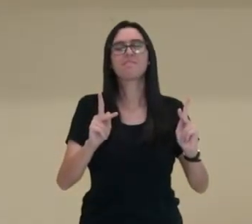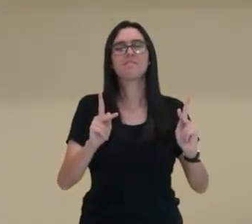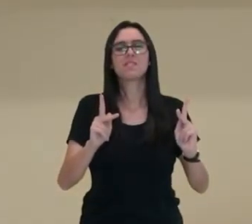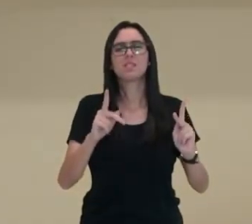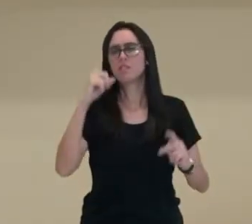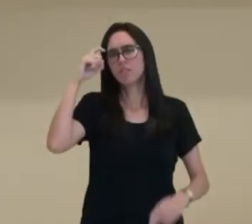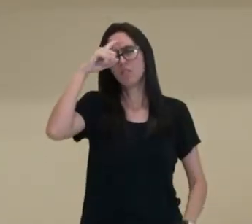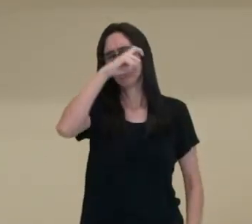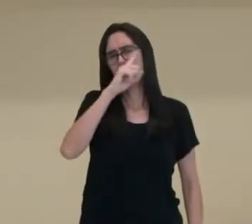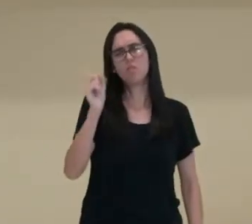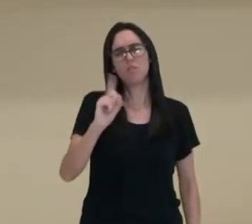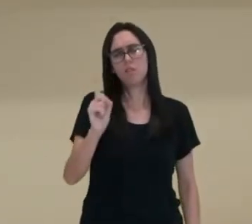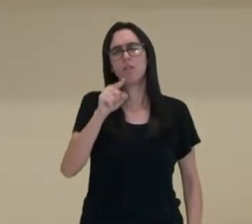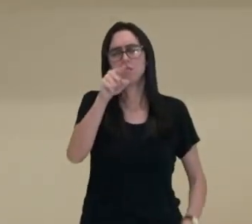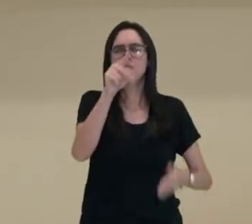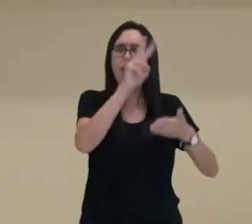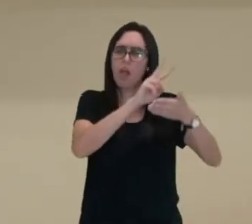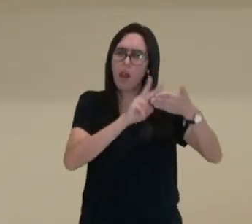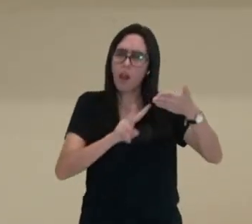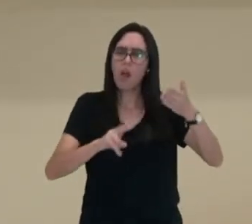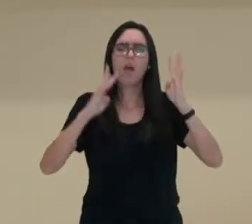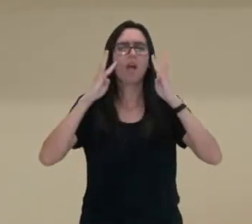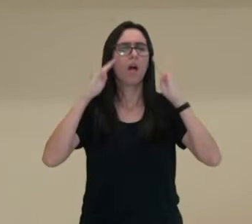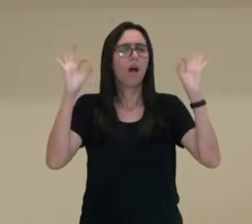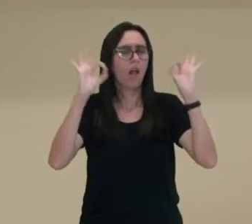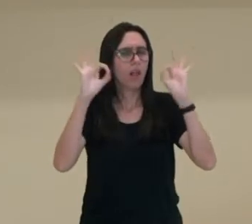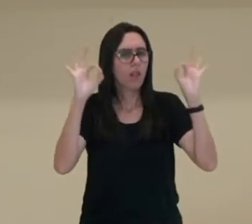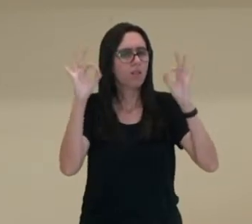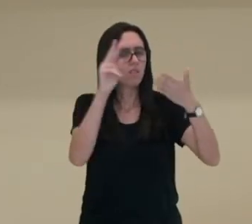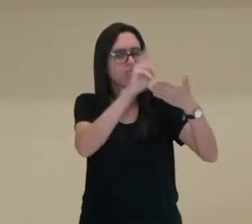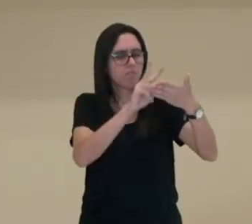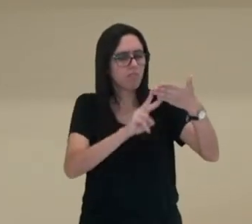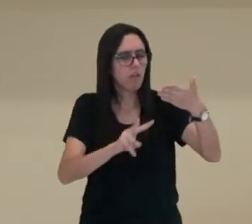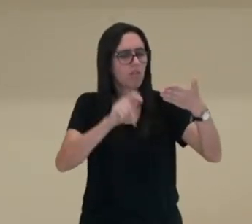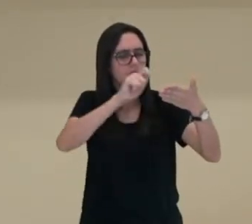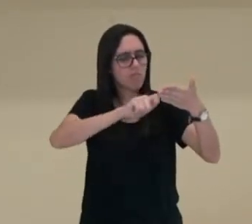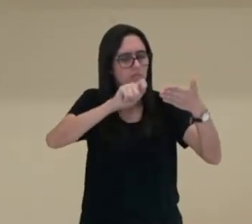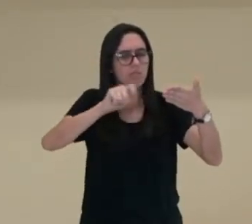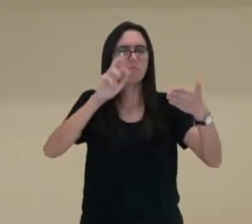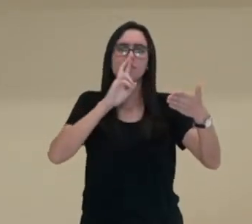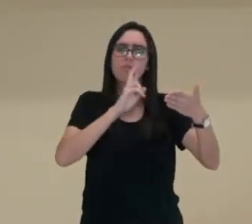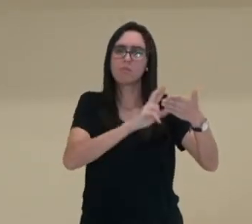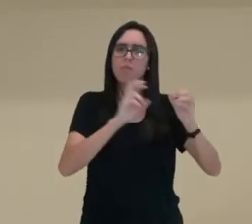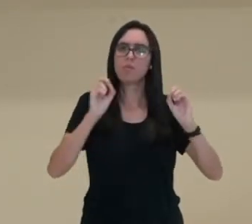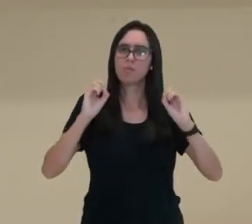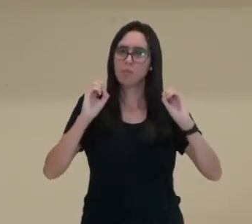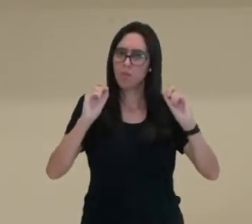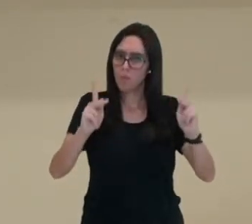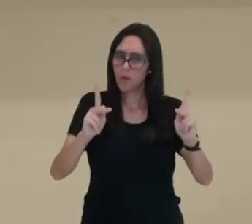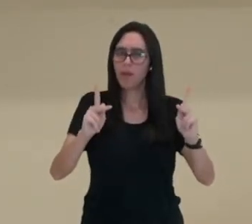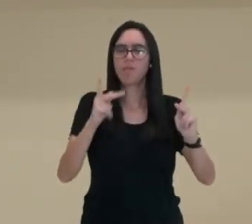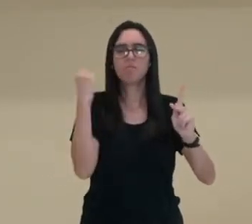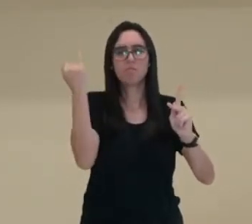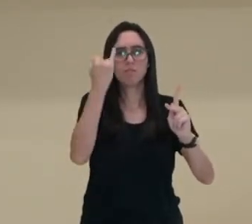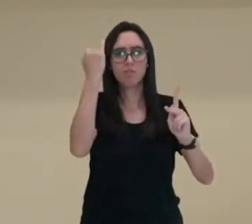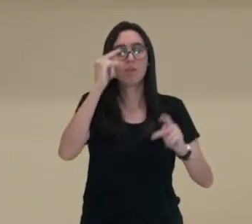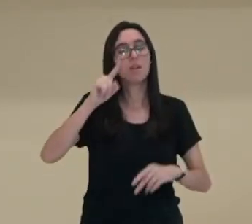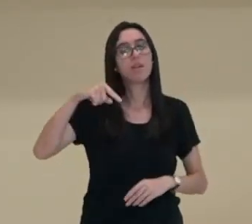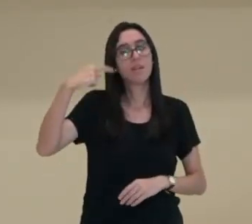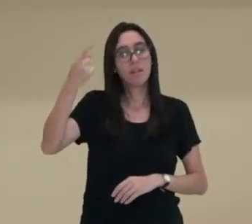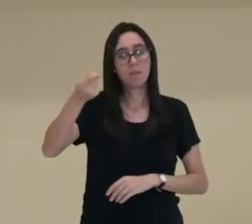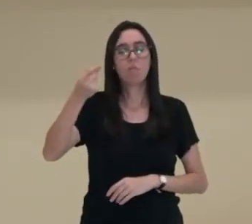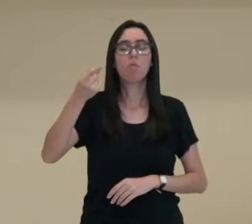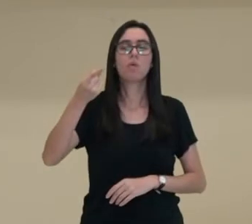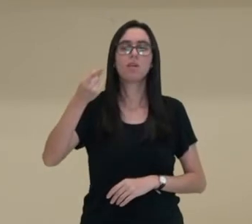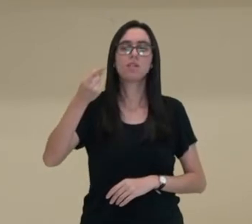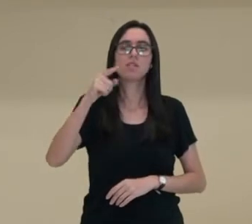está difícil, é só dar uma lidinha aí com mais atenção, né, nesse fragmento e o enunciado, e na sequência vocês